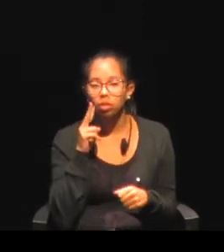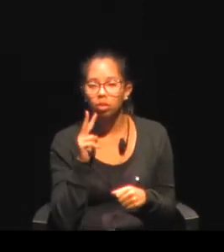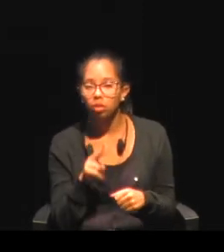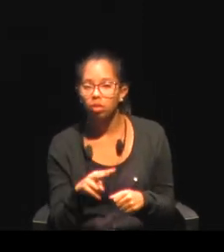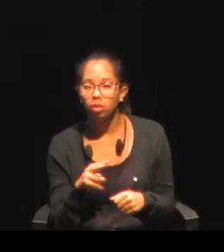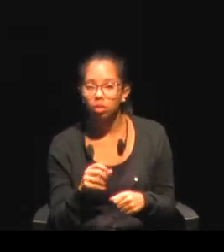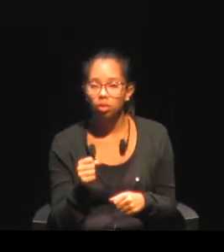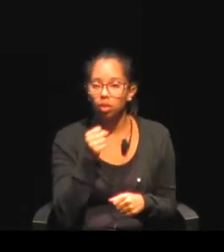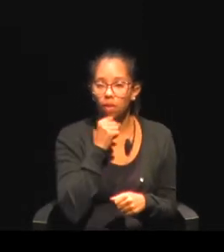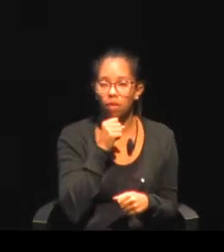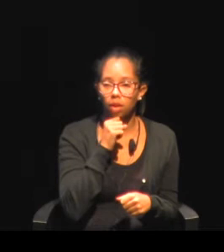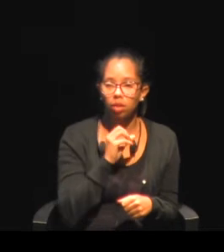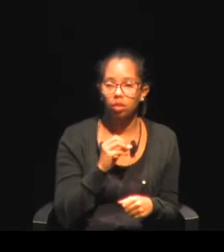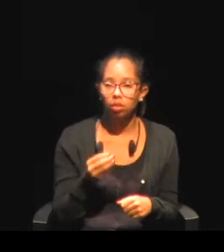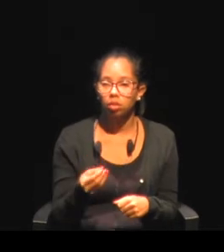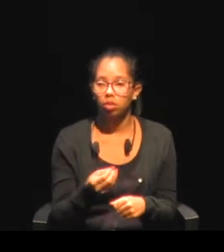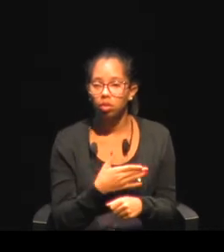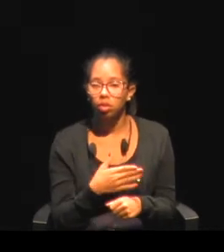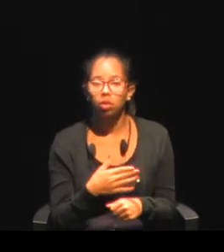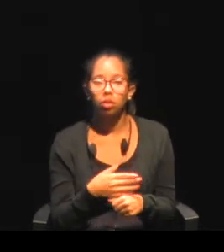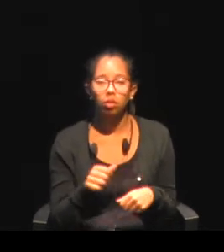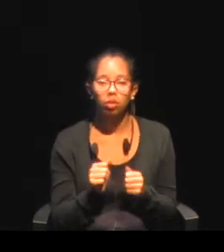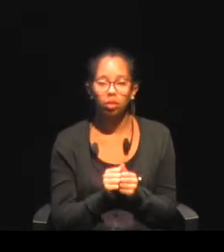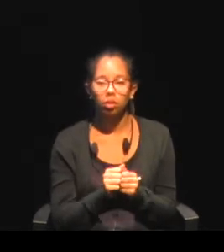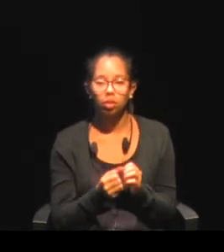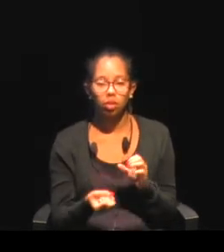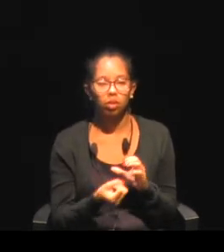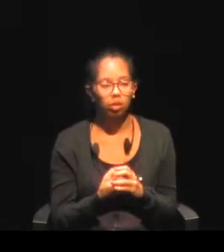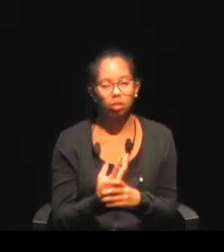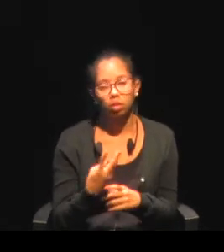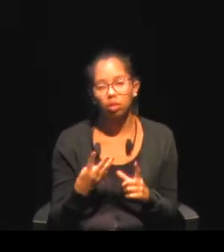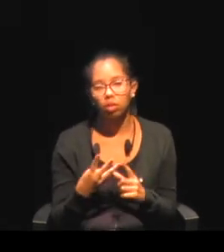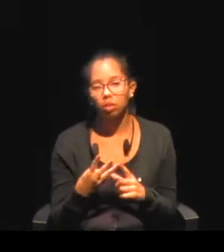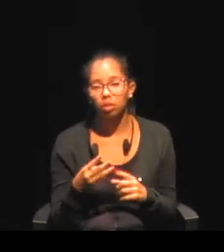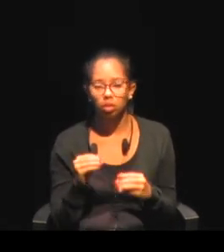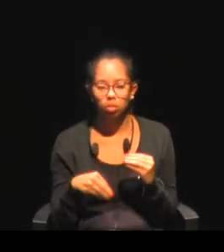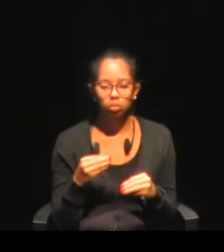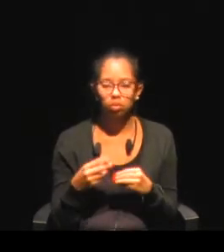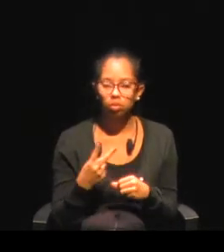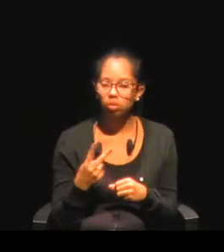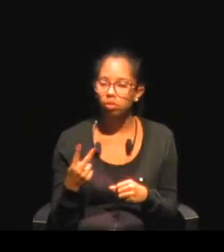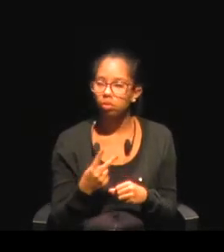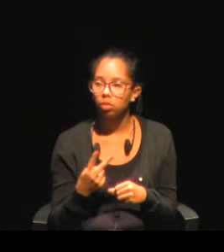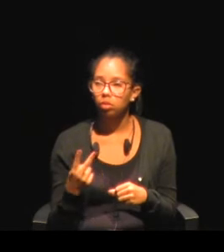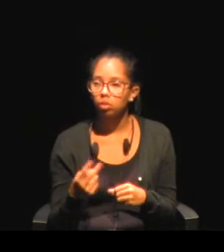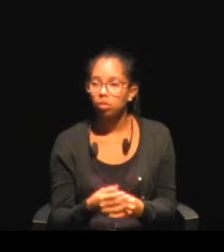como se fosse uma obturação, uma amálgama, o velho e o novo aqui, se transformando numa terceira coisa, que é a mistura dessas